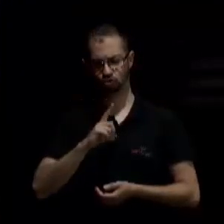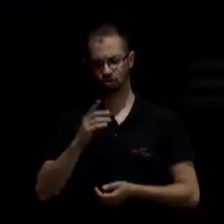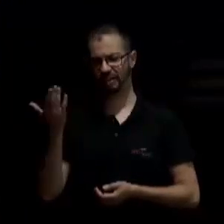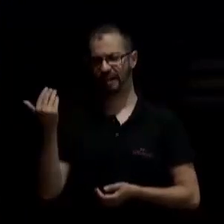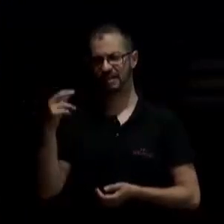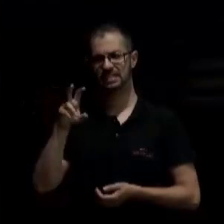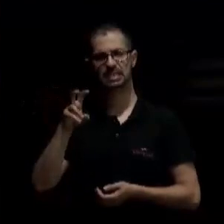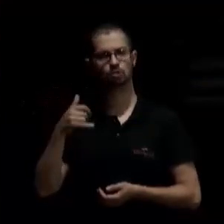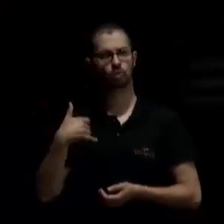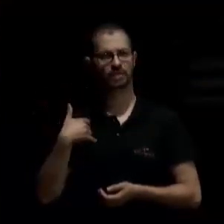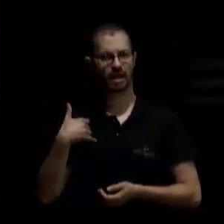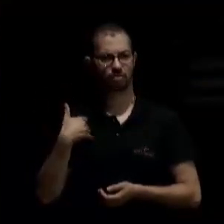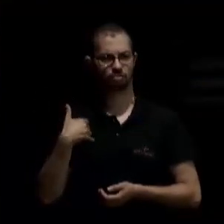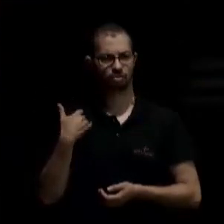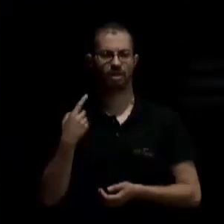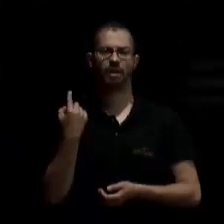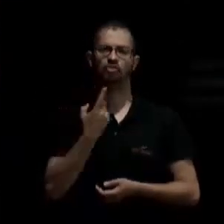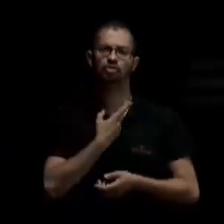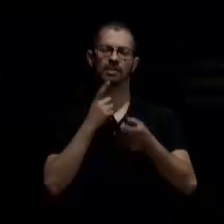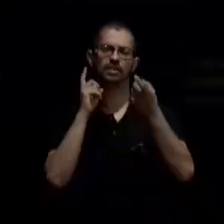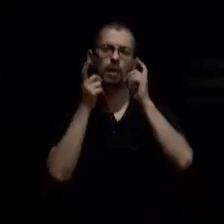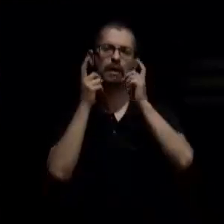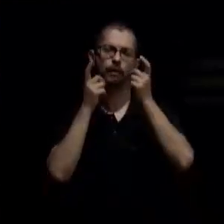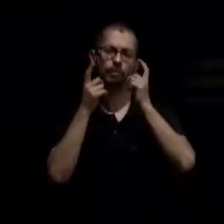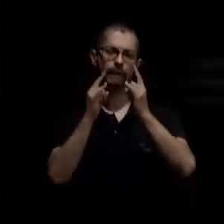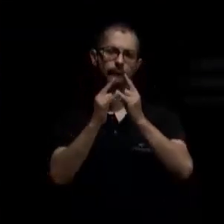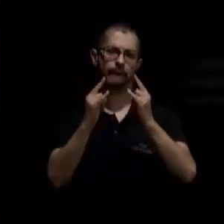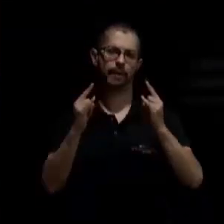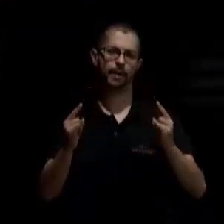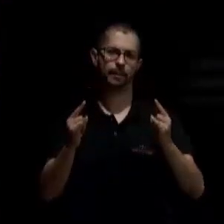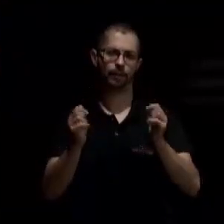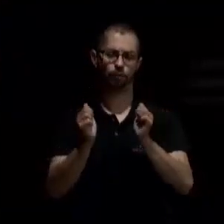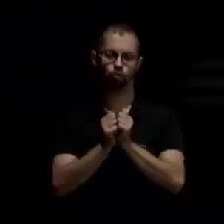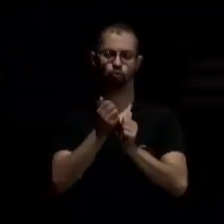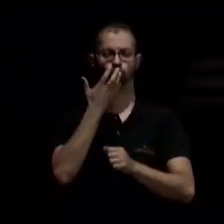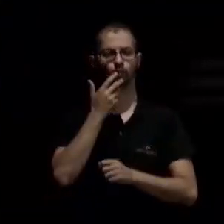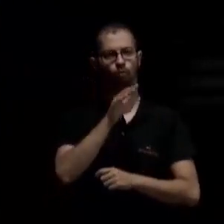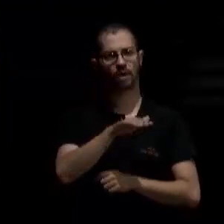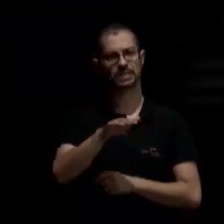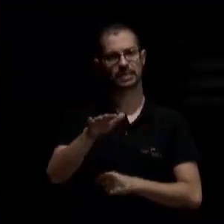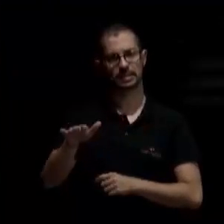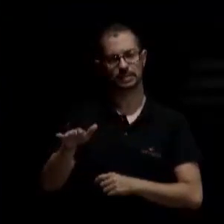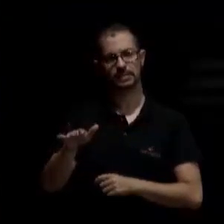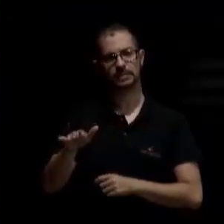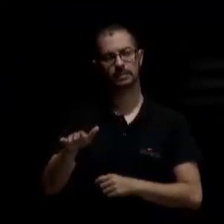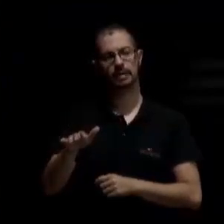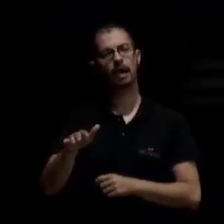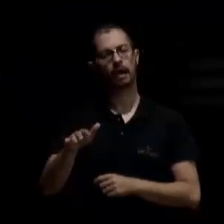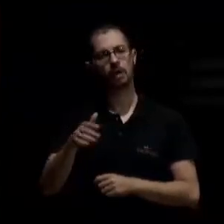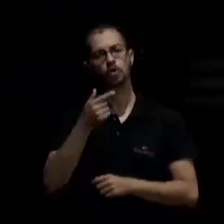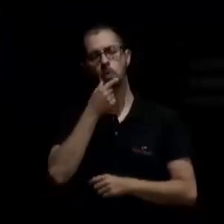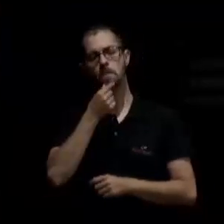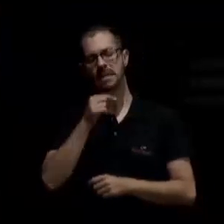anos. Nós estávamos numa reunião no acampamento com as crianças. E ele fez uma pergunta no